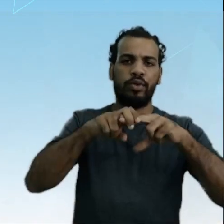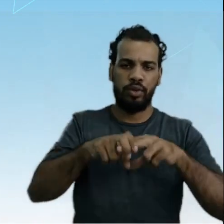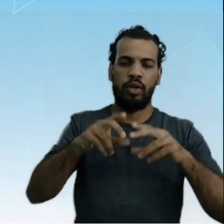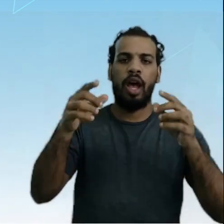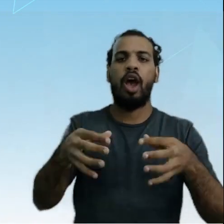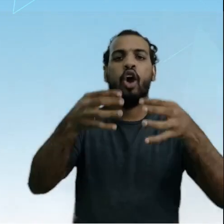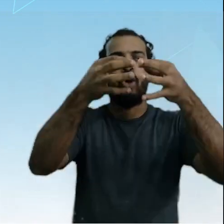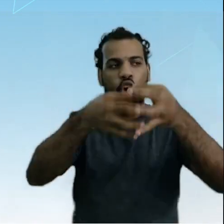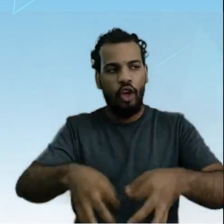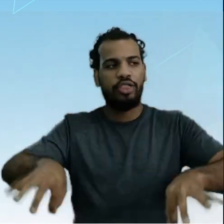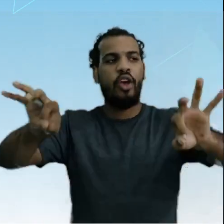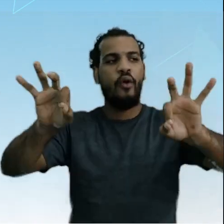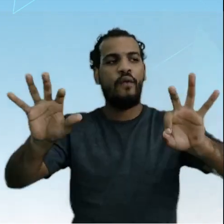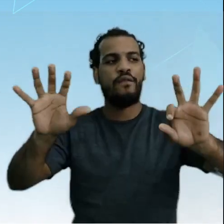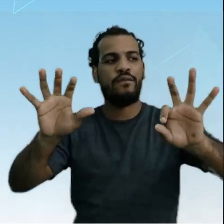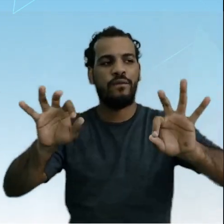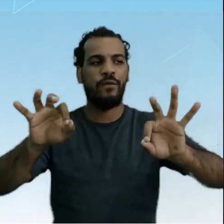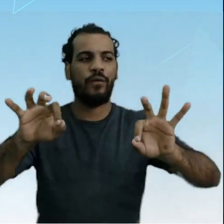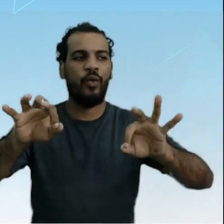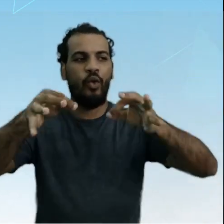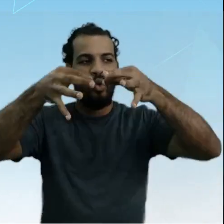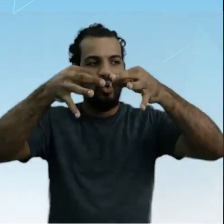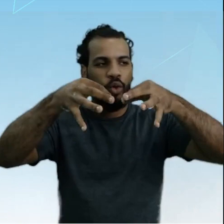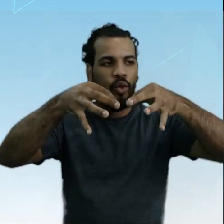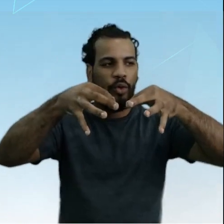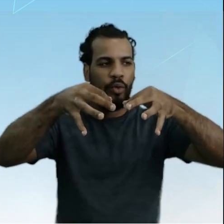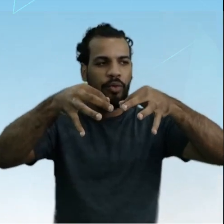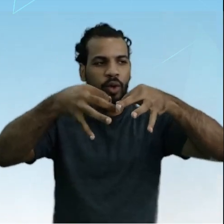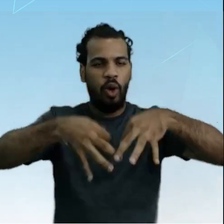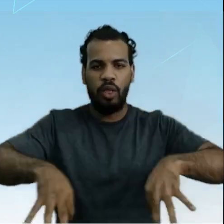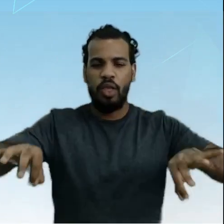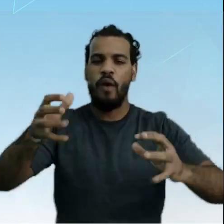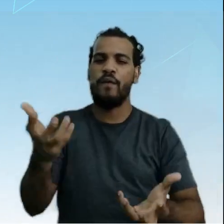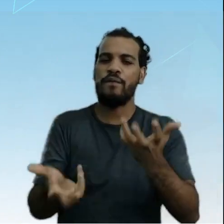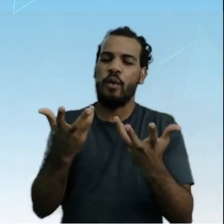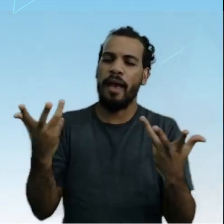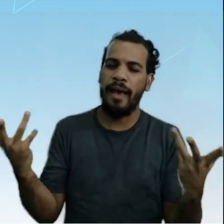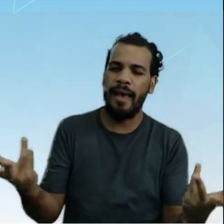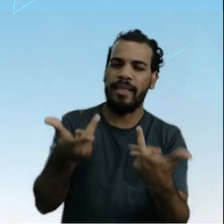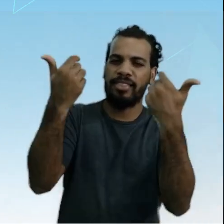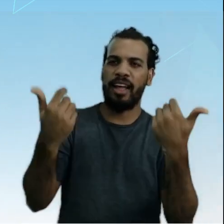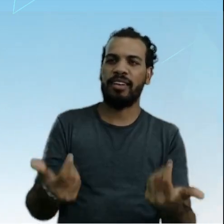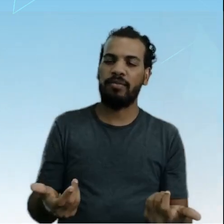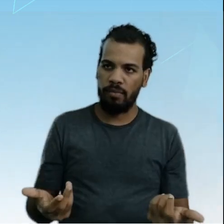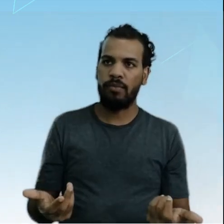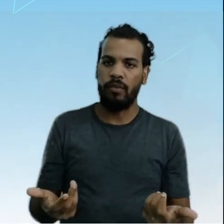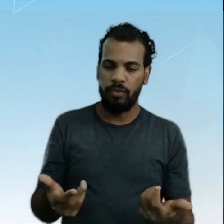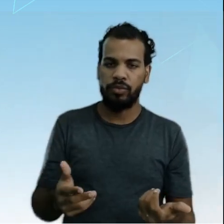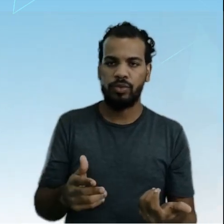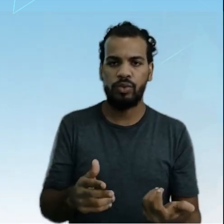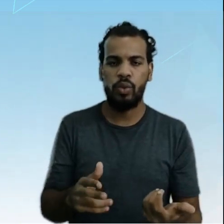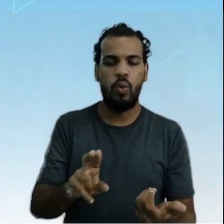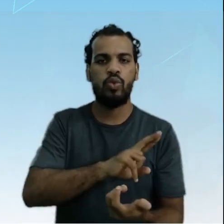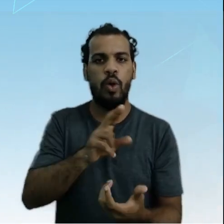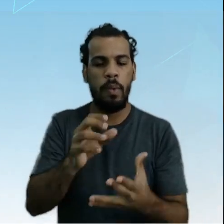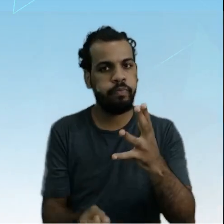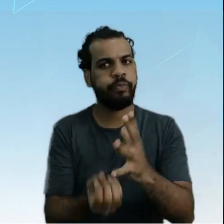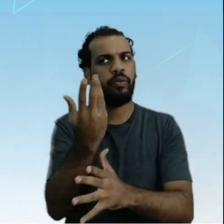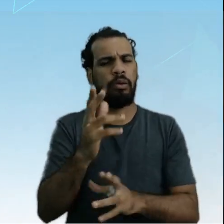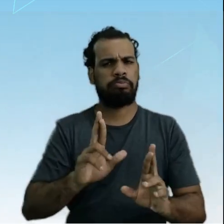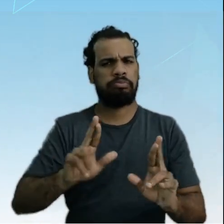do Do Fogo Fogo Encantado. É um Encantado. nome bem encantado mesmo, né? Muito. Até mesmo a questão da origem do nome, você disse que é controversa,